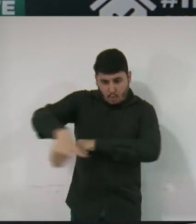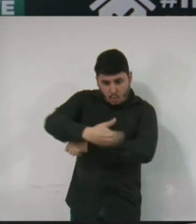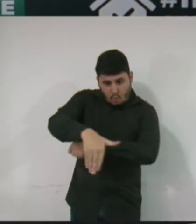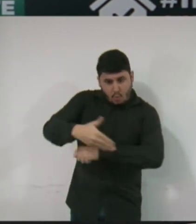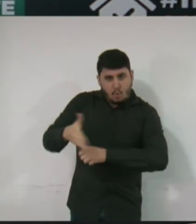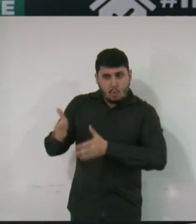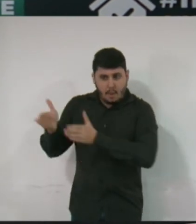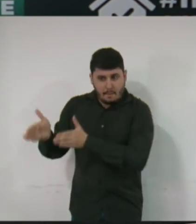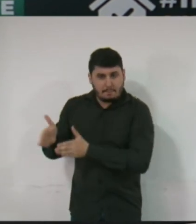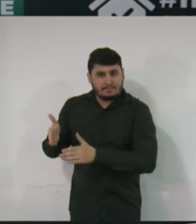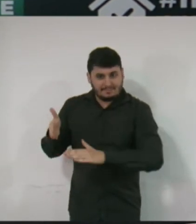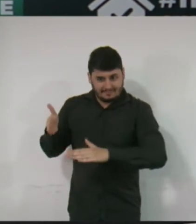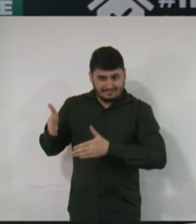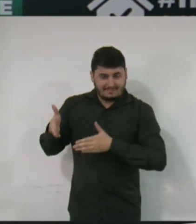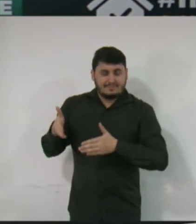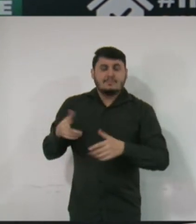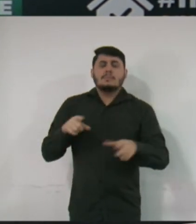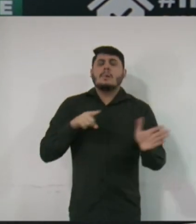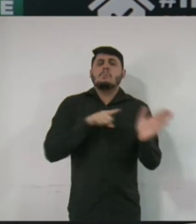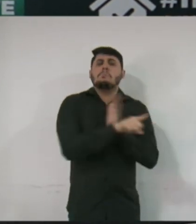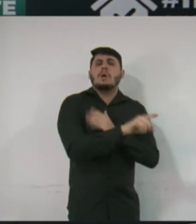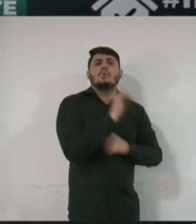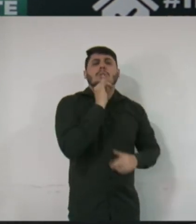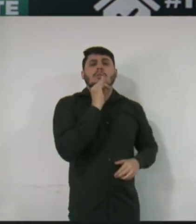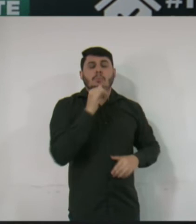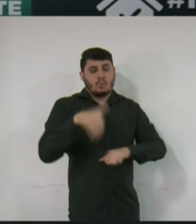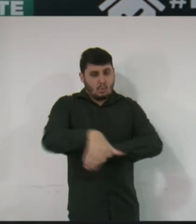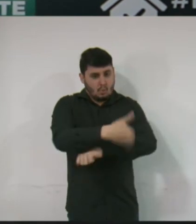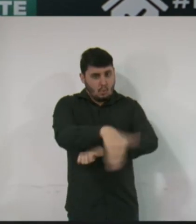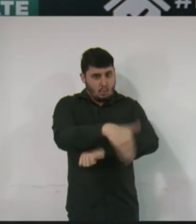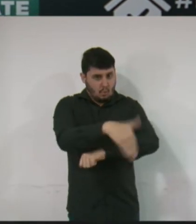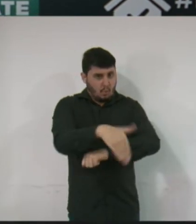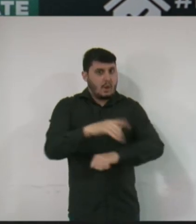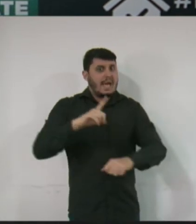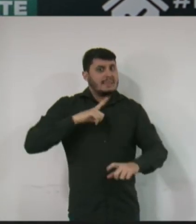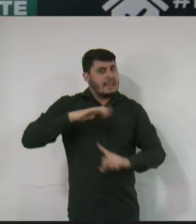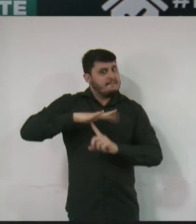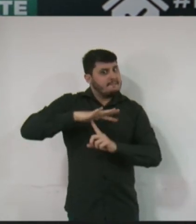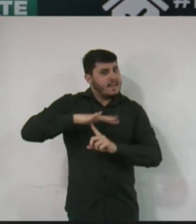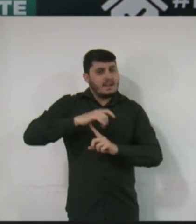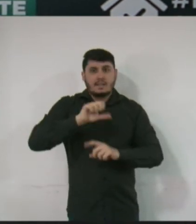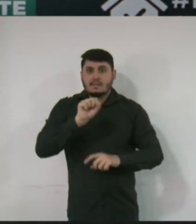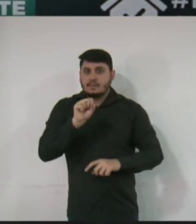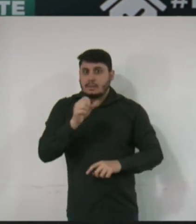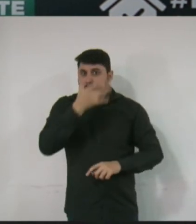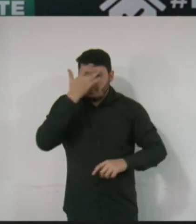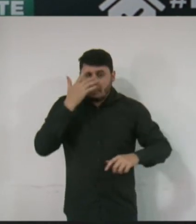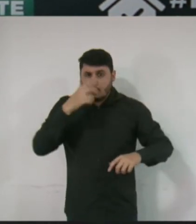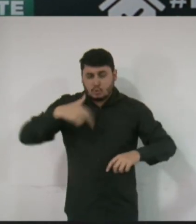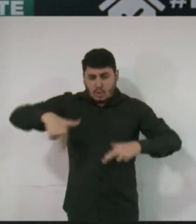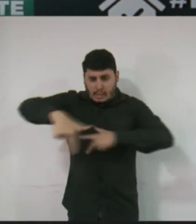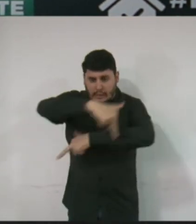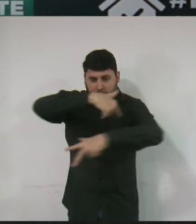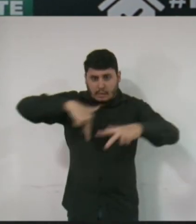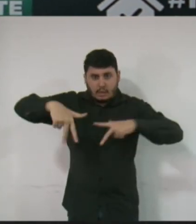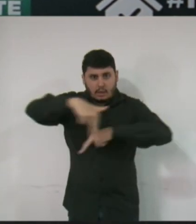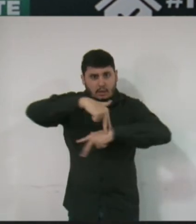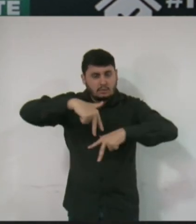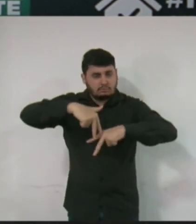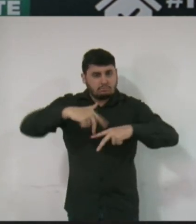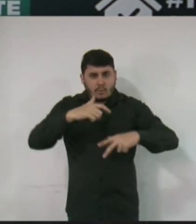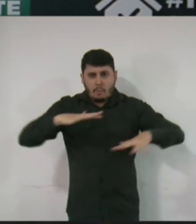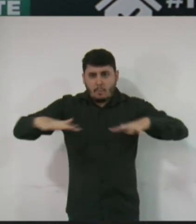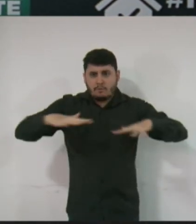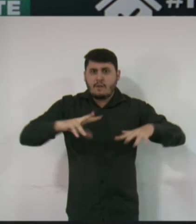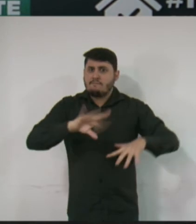Parque 18 de Maio, Miguel de Sena, por exemplo, onde há uma feira com aglomeração, haverá fiscalização nas ruas no entorno do Parque